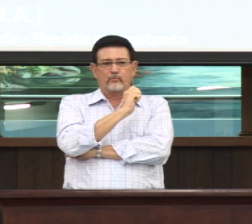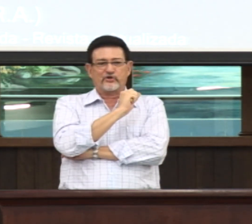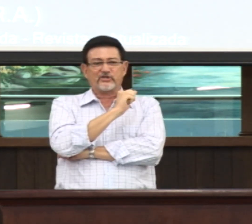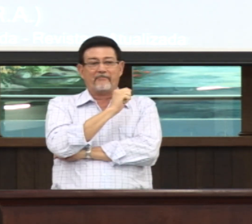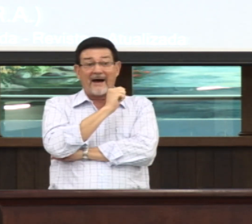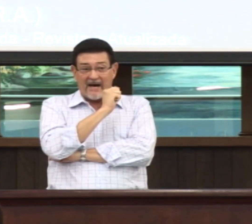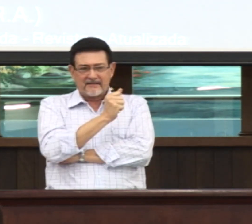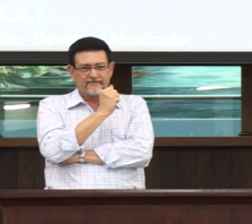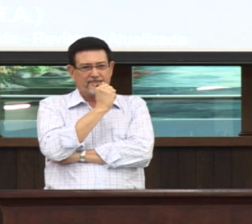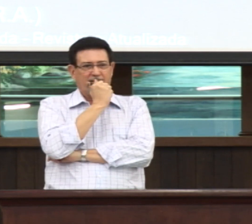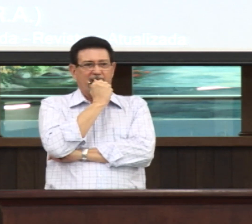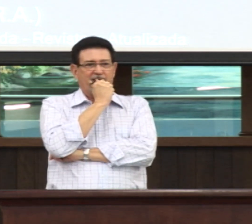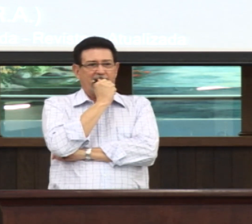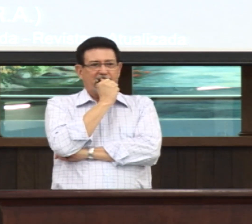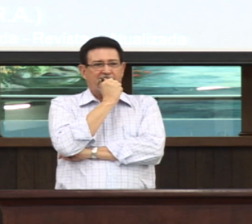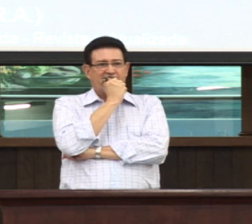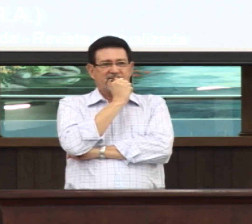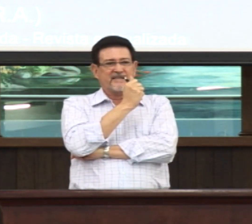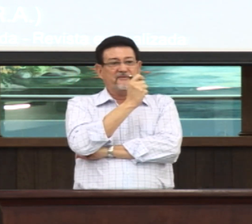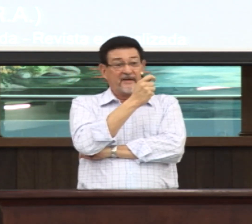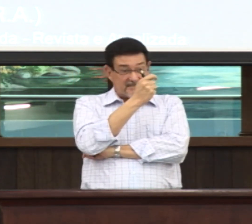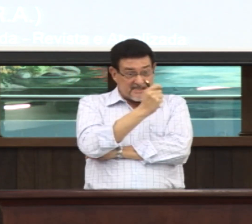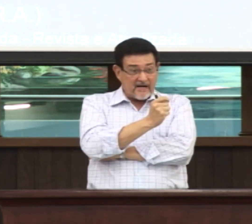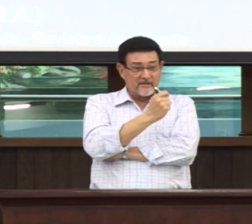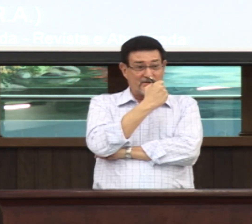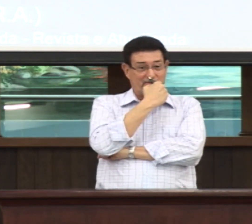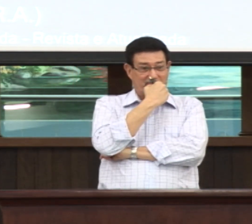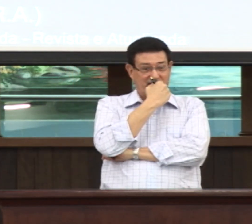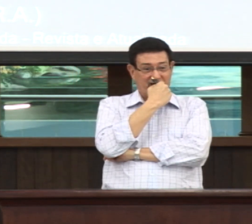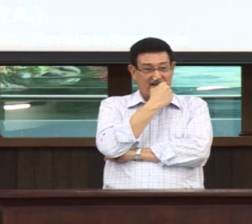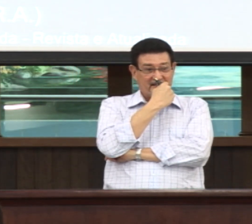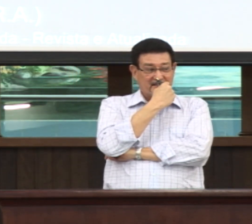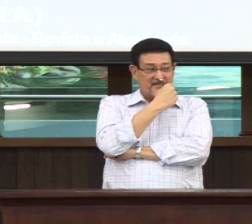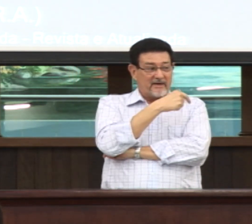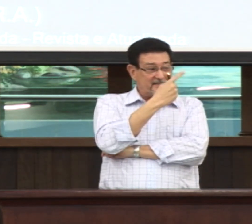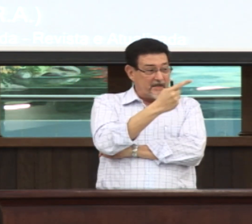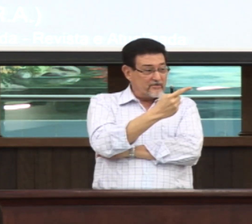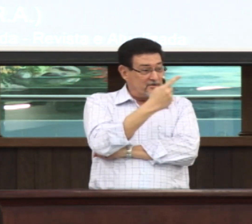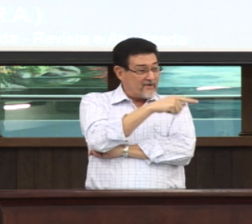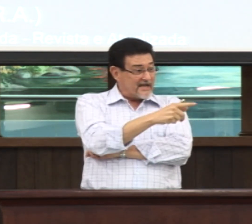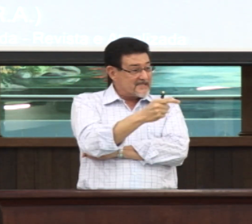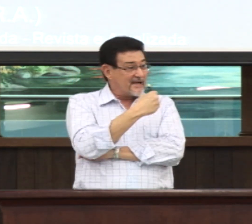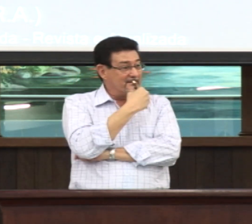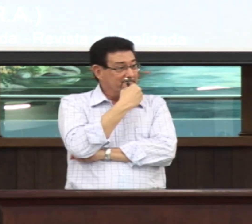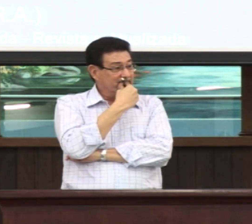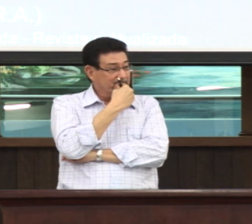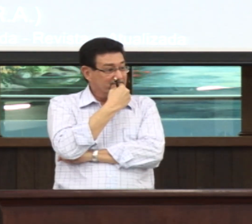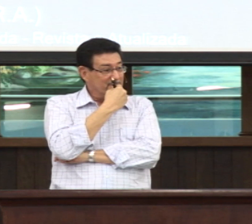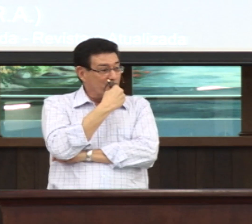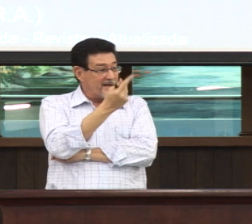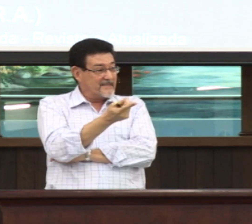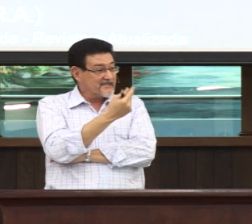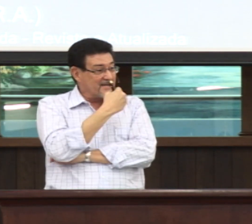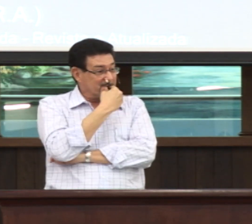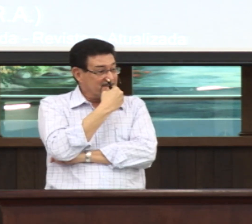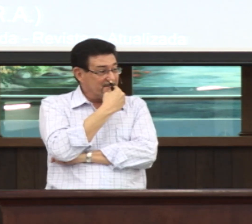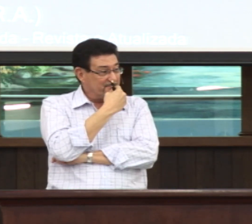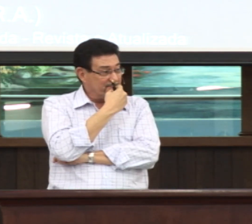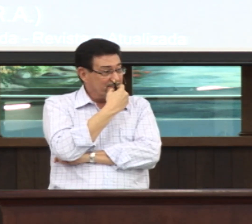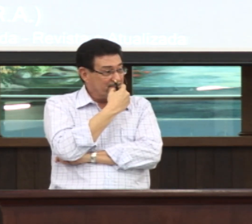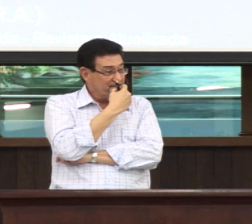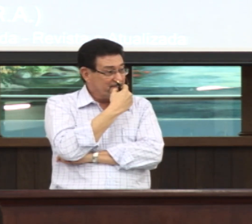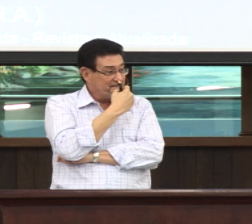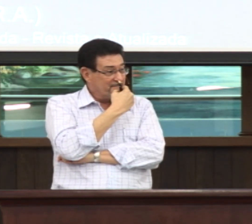ou chá bar significa descanso mas Deus não cansa como é que ele